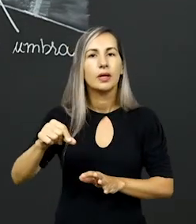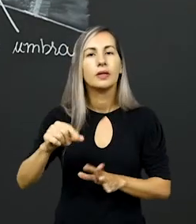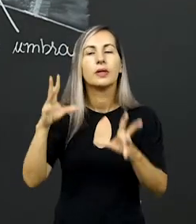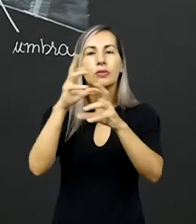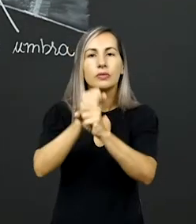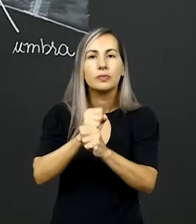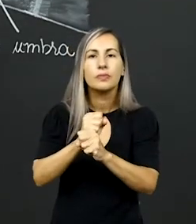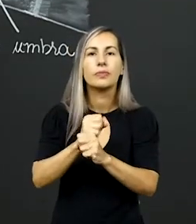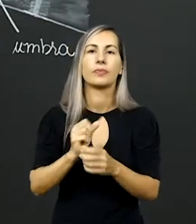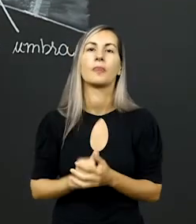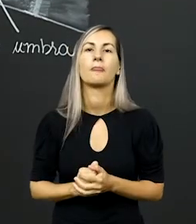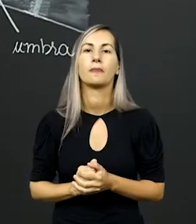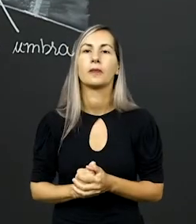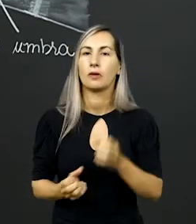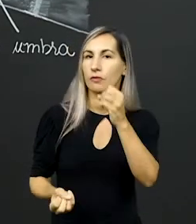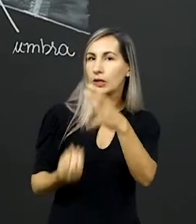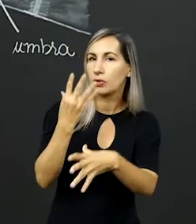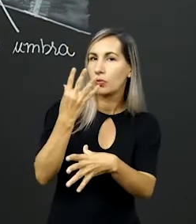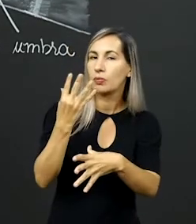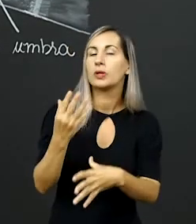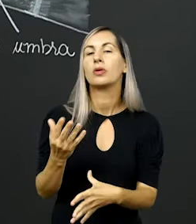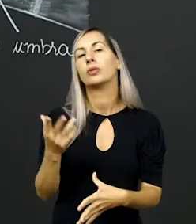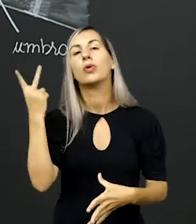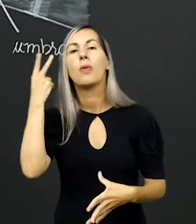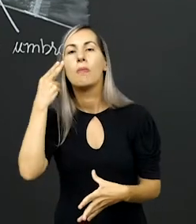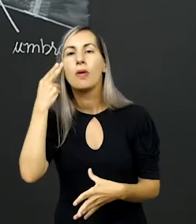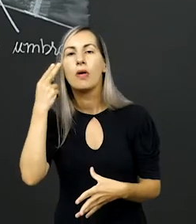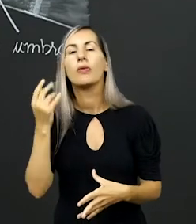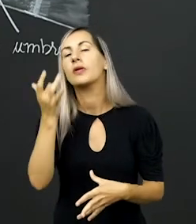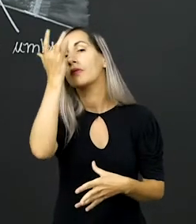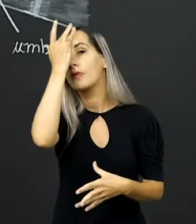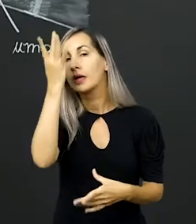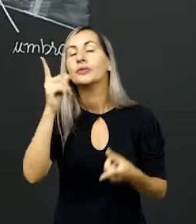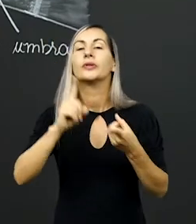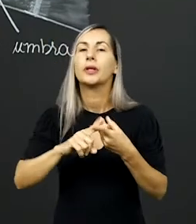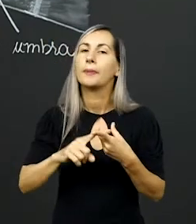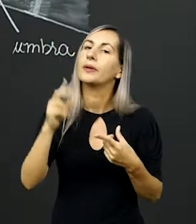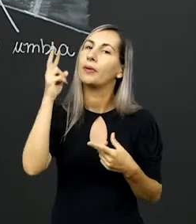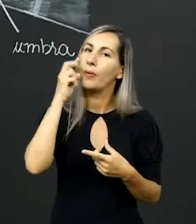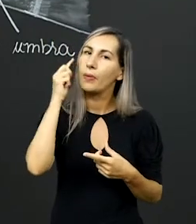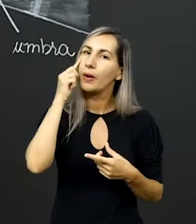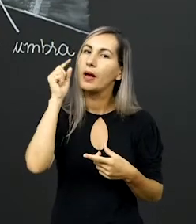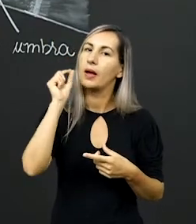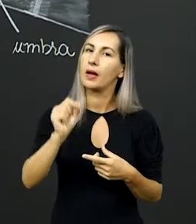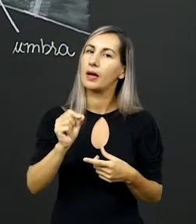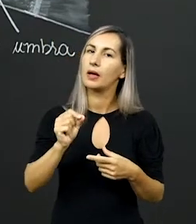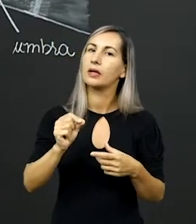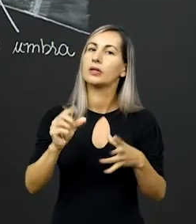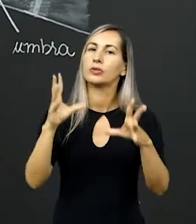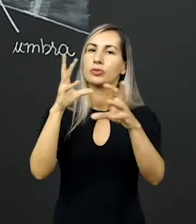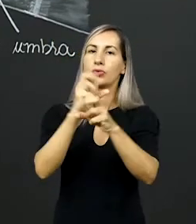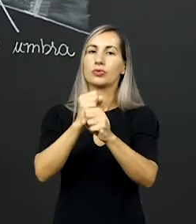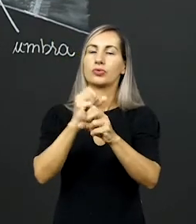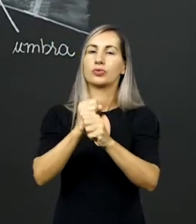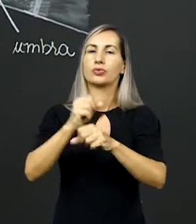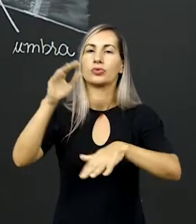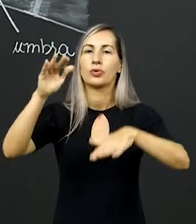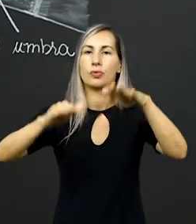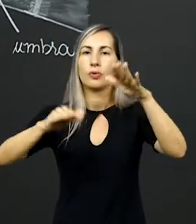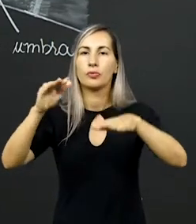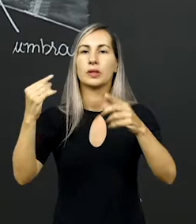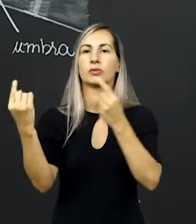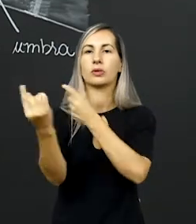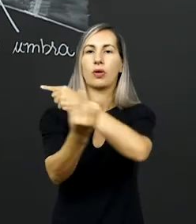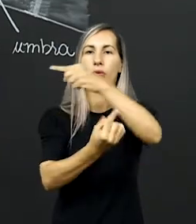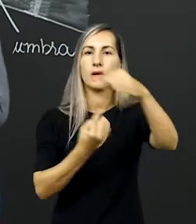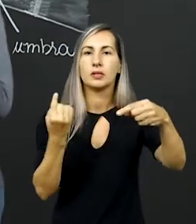Então, é um fenômeno mais comum e mais fácil de ser observado justamente pelo conjunto dos movimentos da